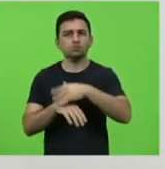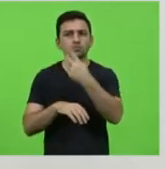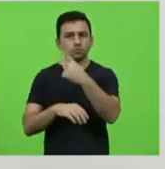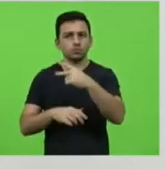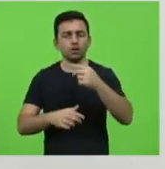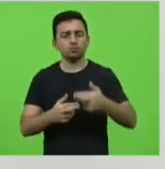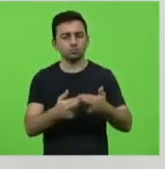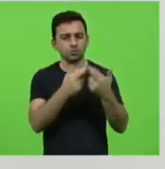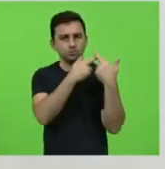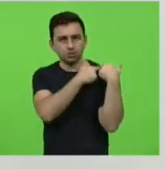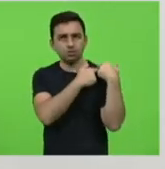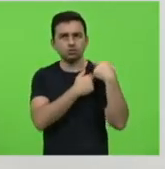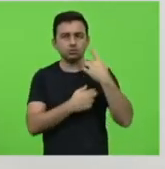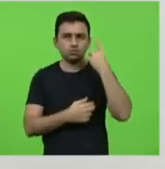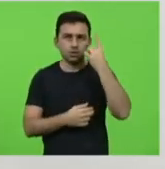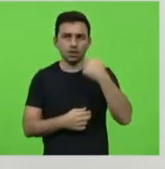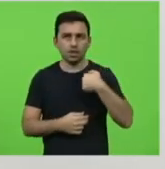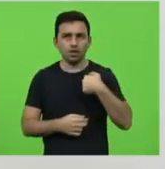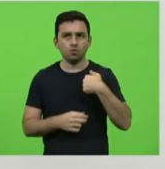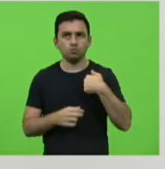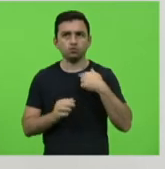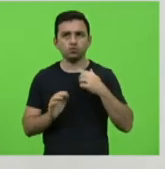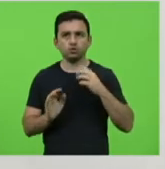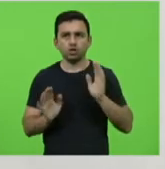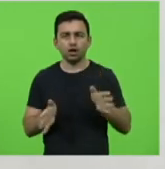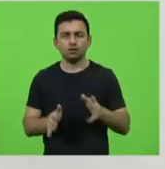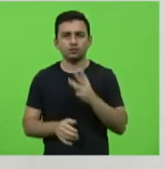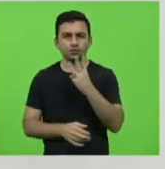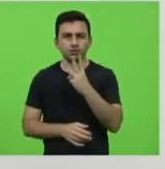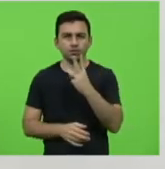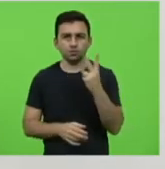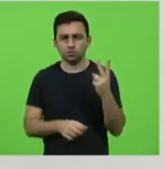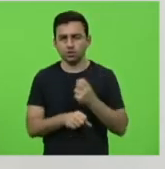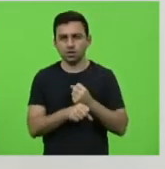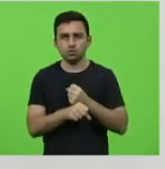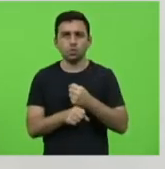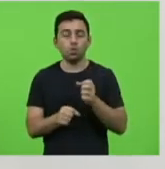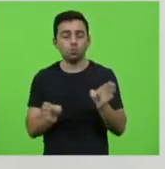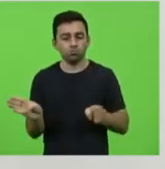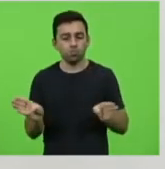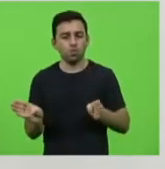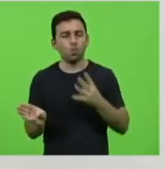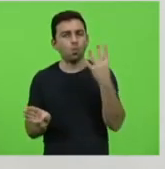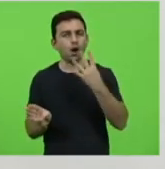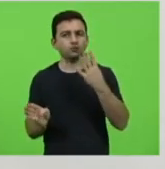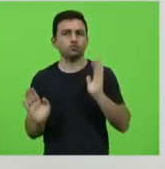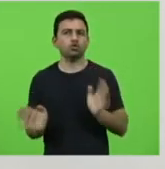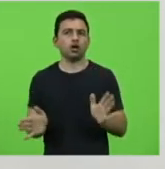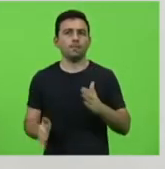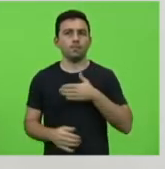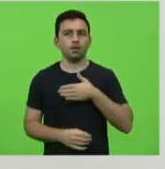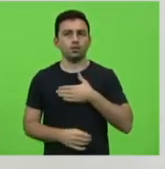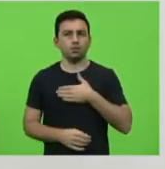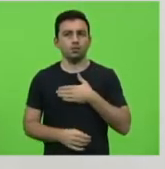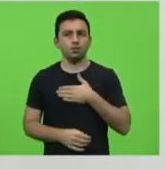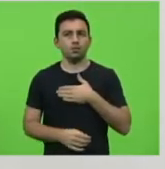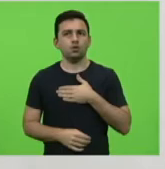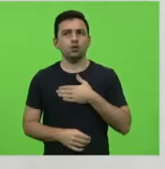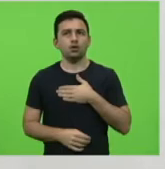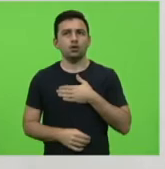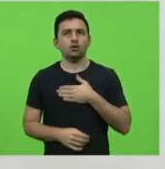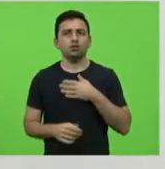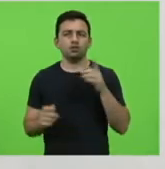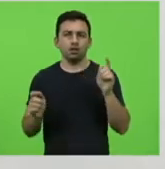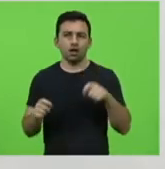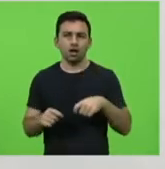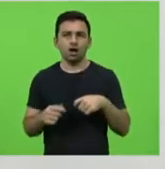Aqui eu estou há 32 anos nisso. Esse é o meu quarto mandato. Já tive a oportunidade de passar mandatos de oposição ao